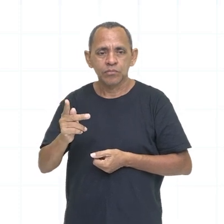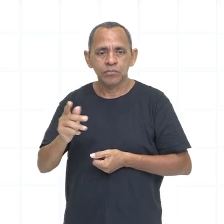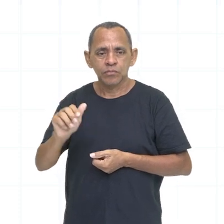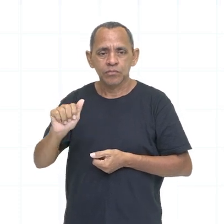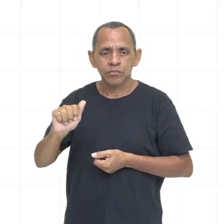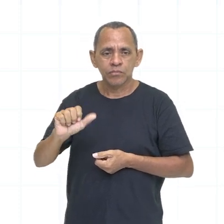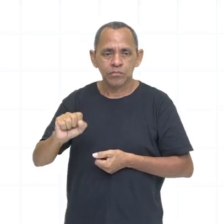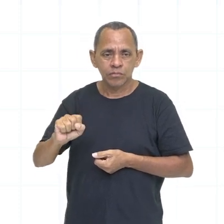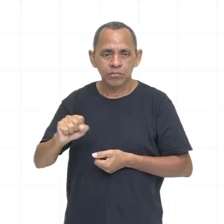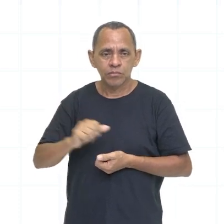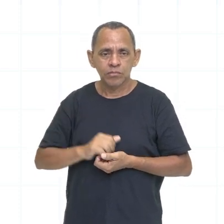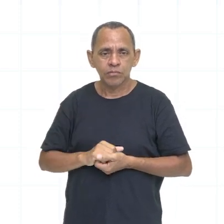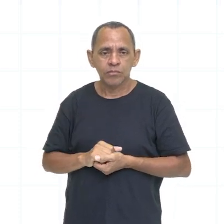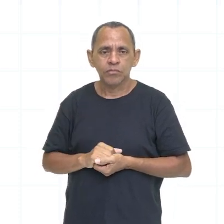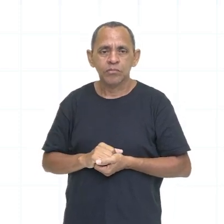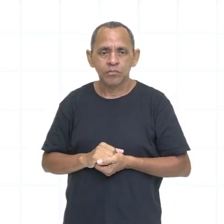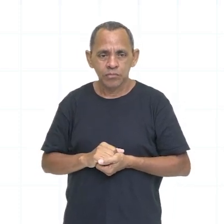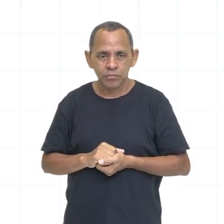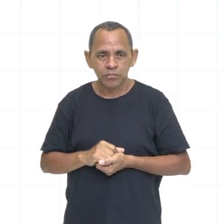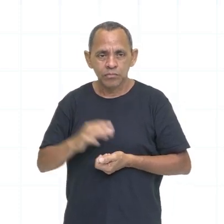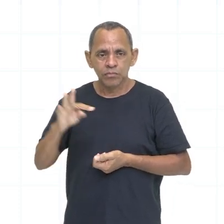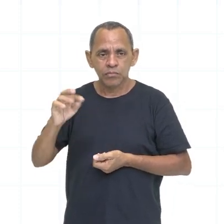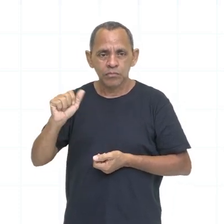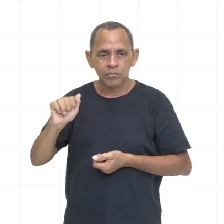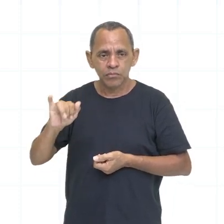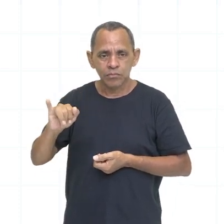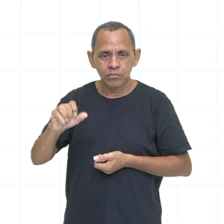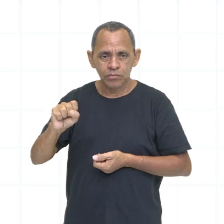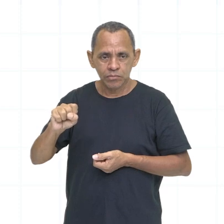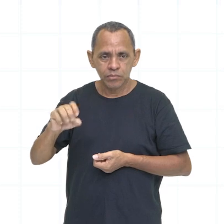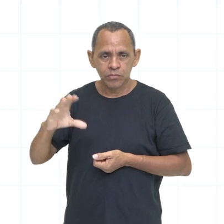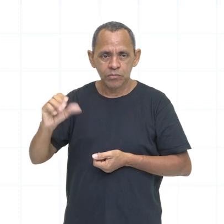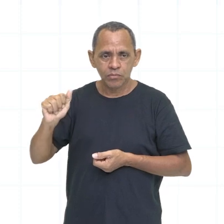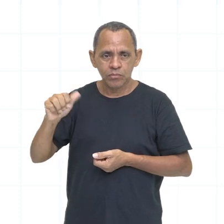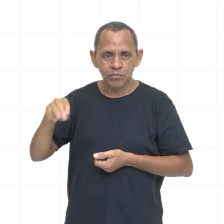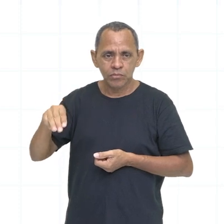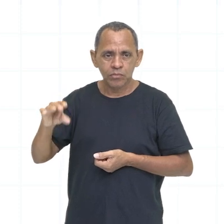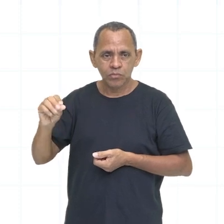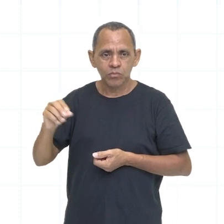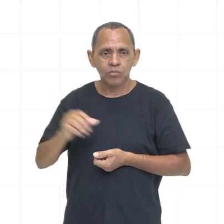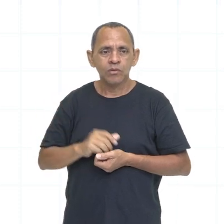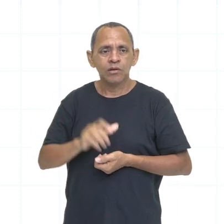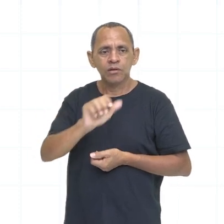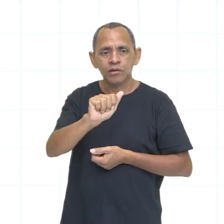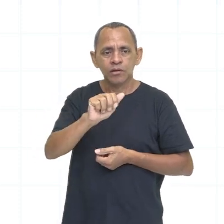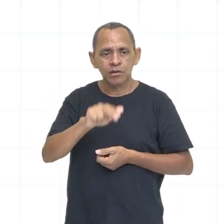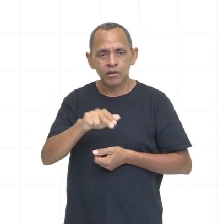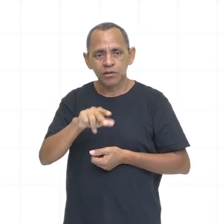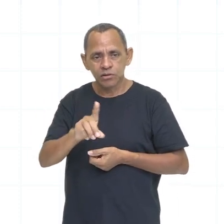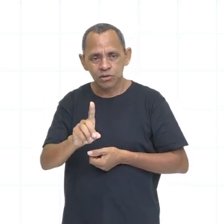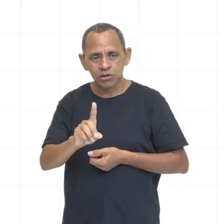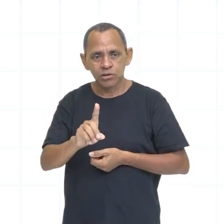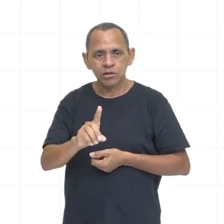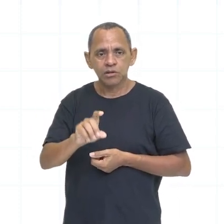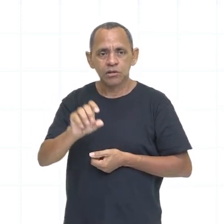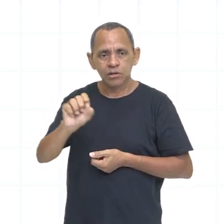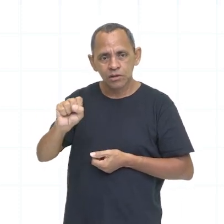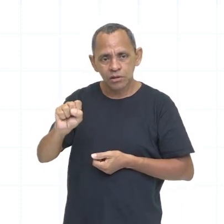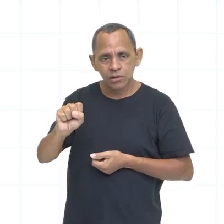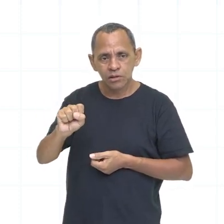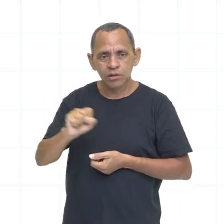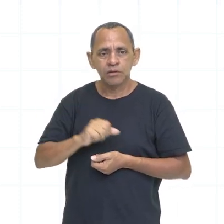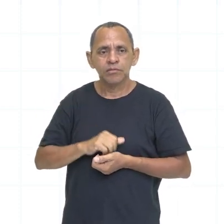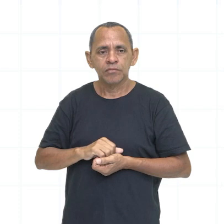conjunção aditiva e significa e. Which, aqui é um pronome, né, um pronome demonstrativo,